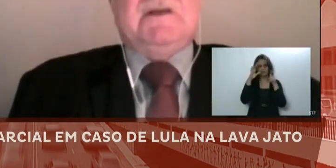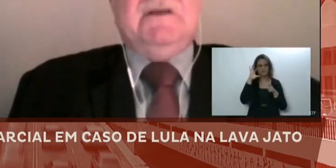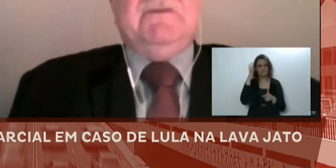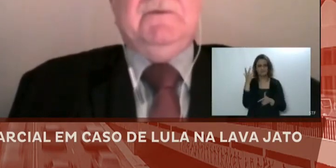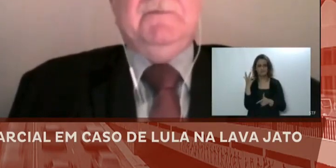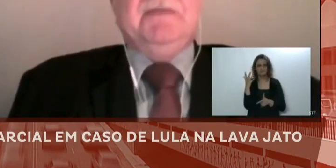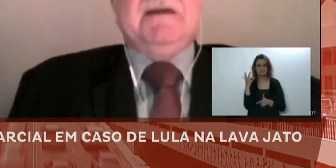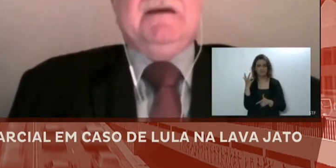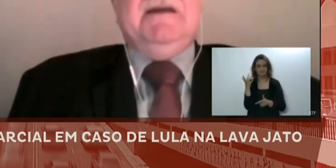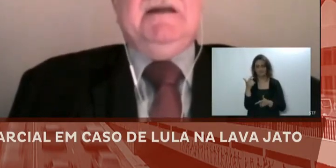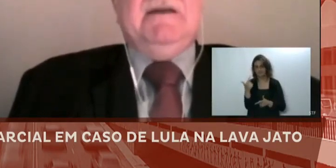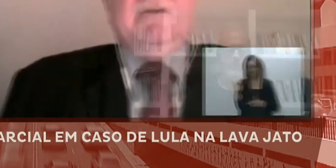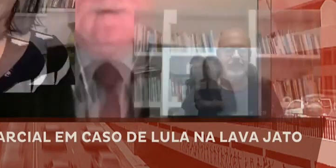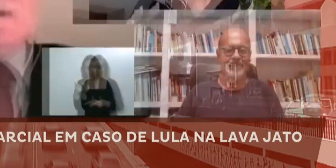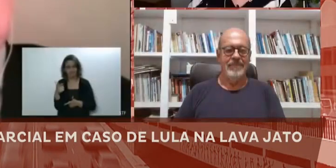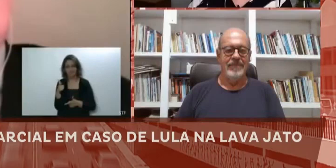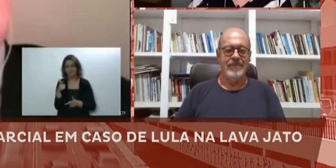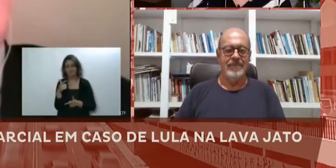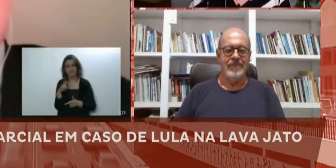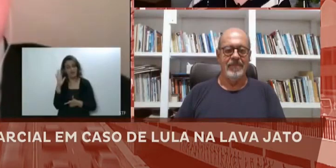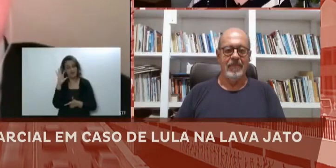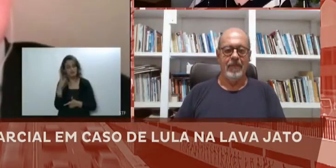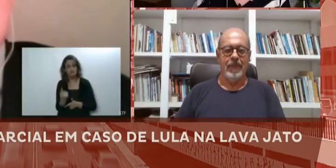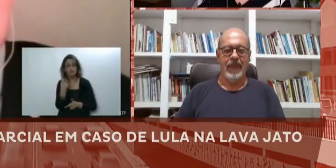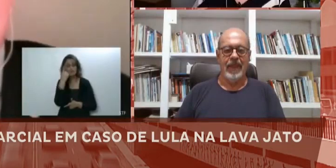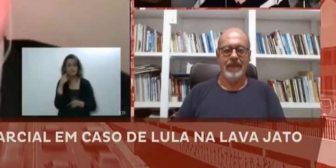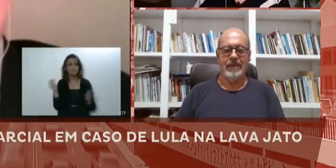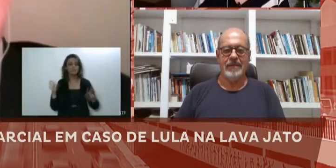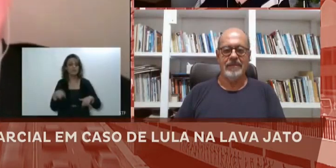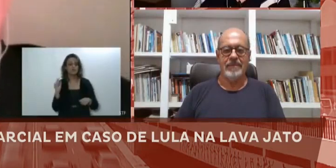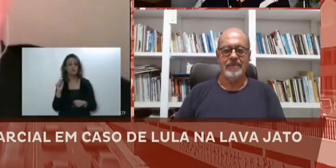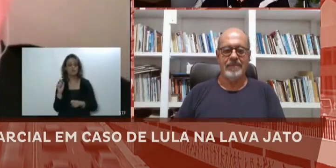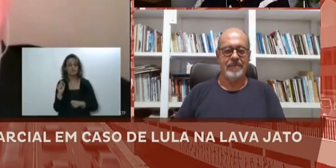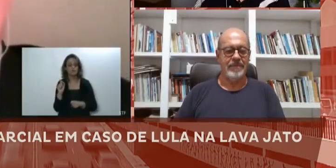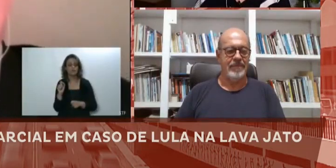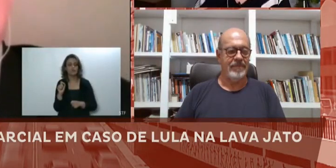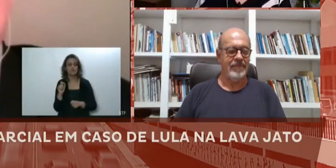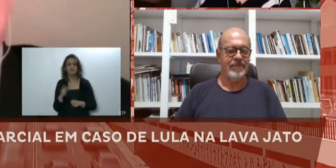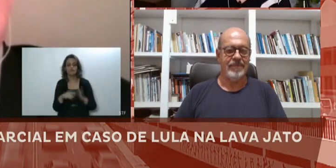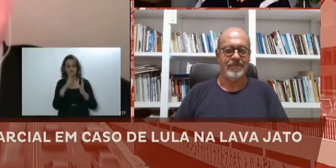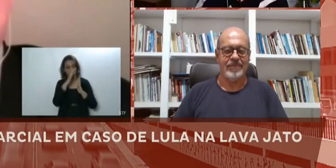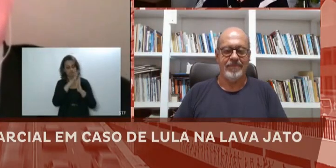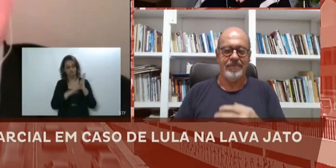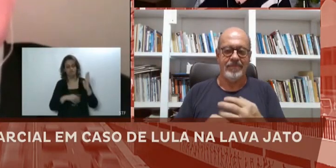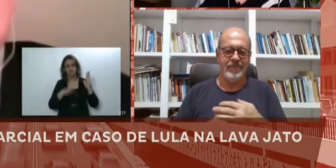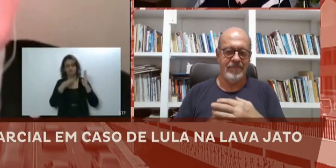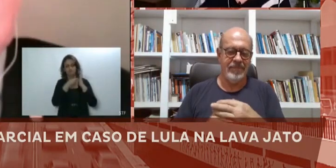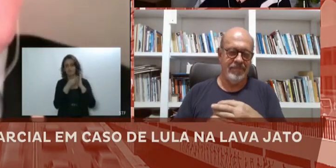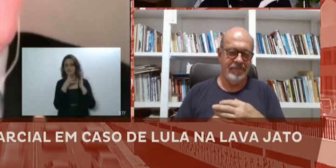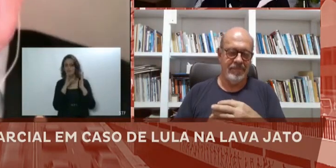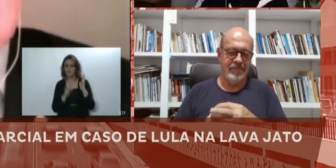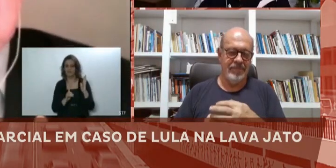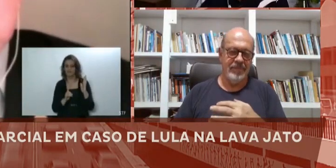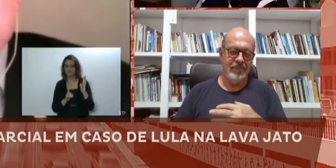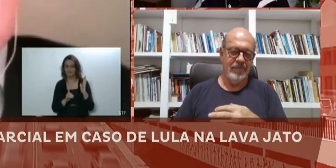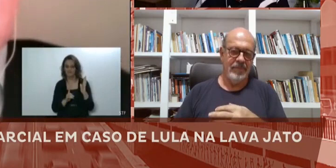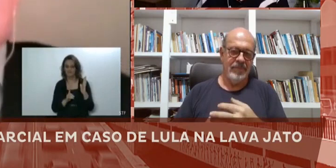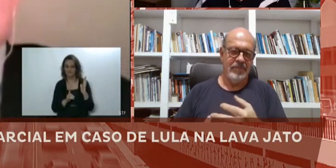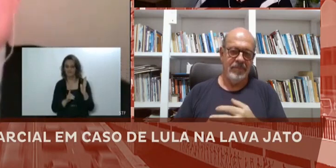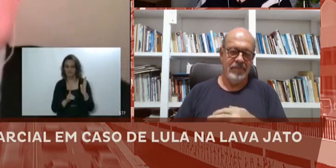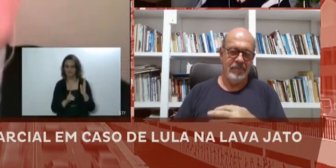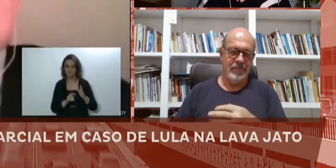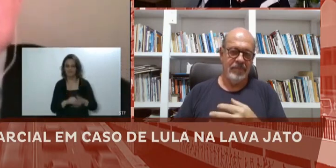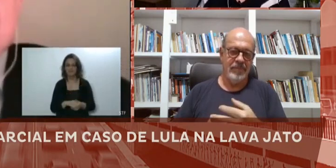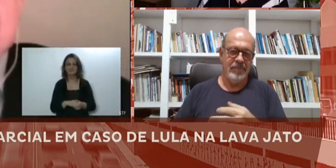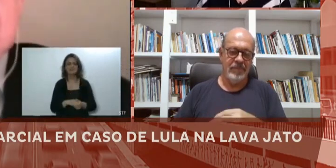sociólogo, diretor do jornal Le Monde Diplomatique Brasil, para a gente, enfim, falar sobre o resultado desse habeas corpus que há